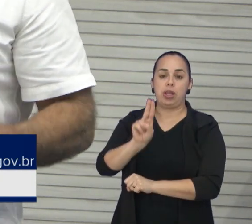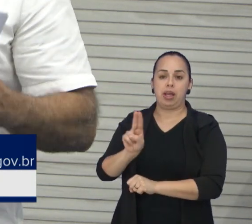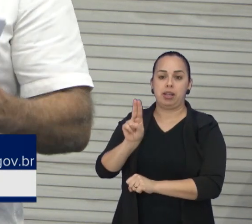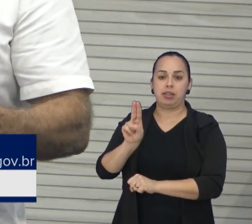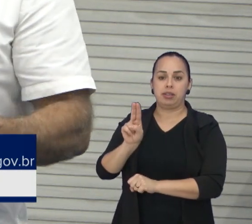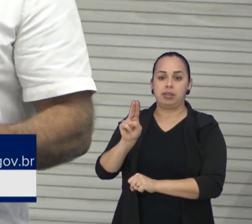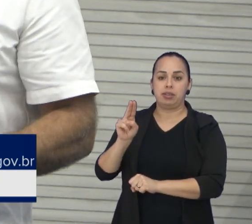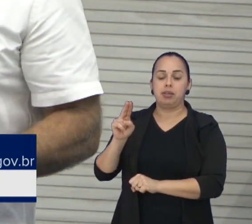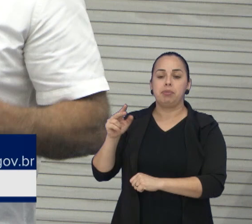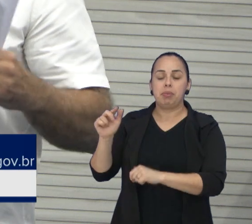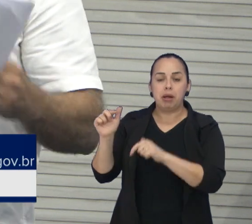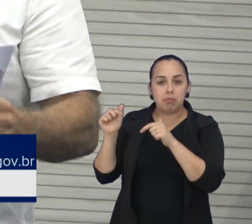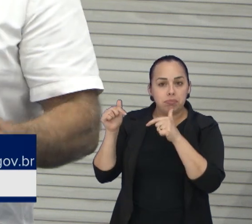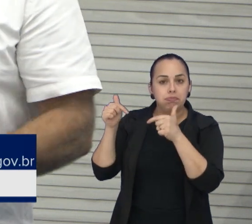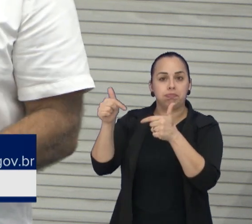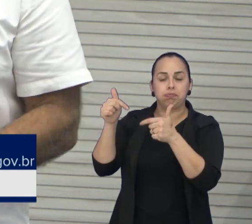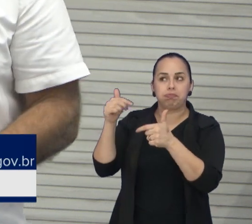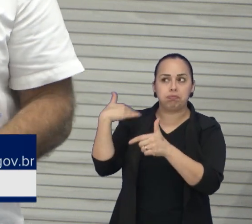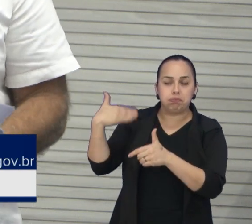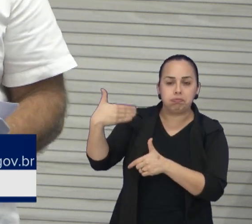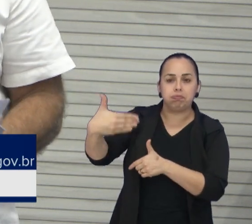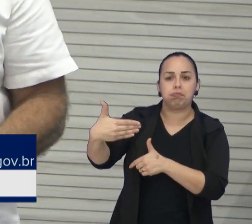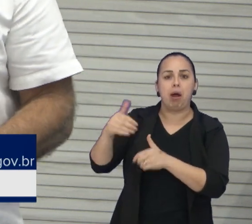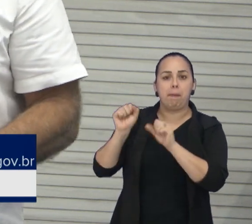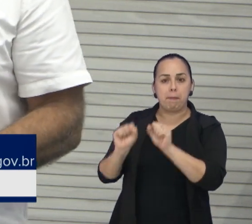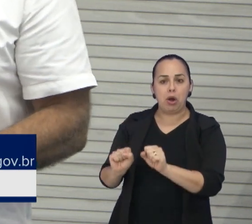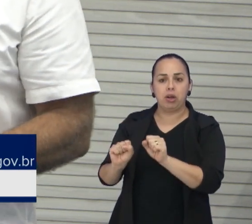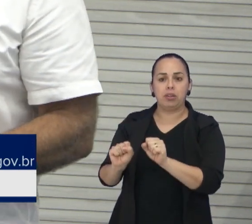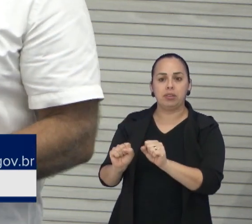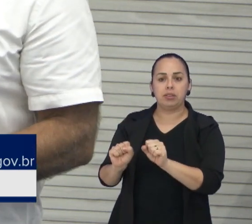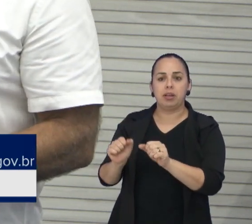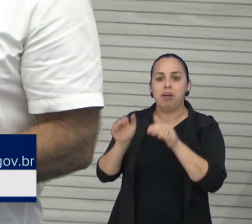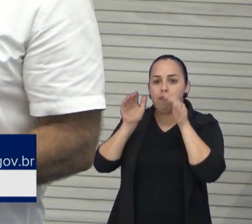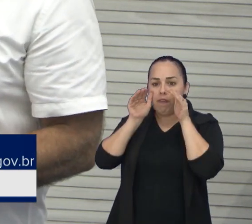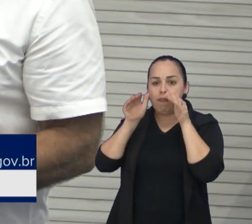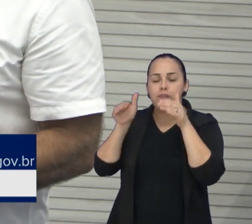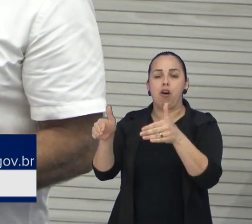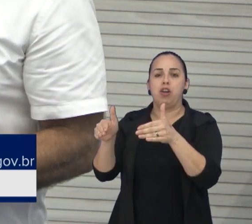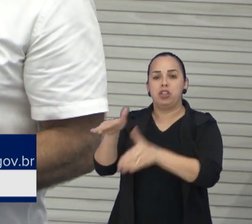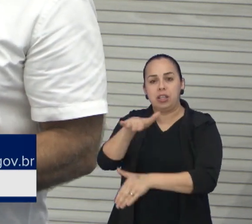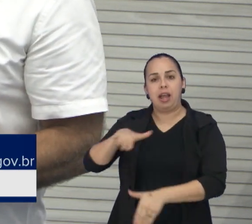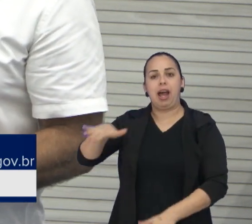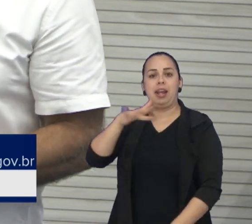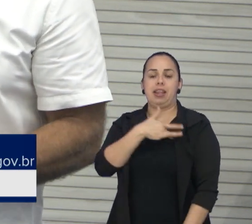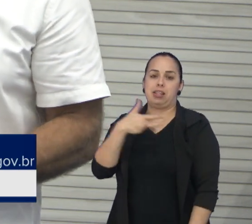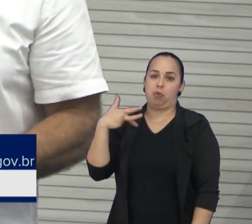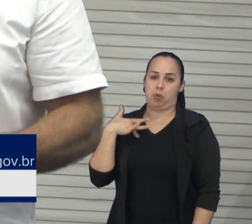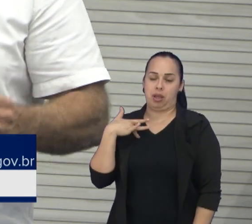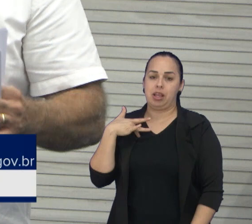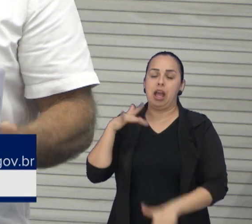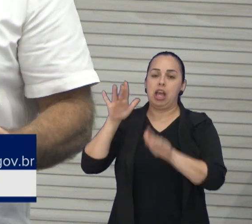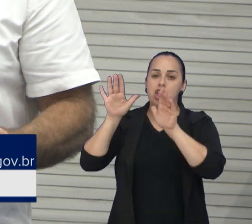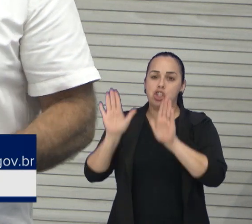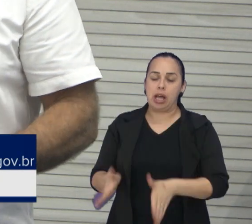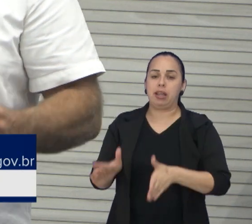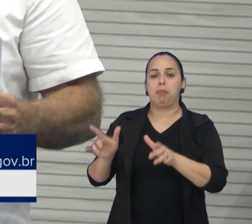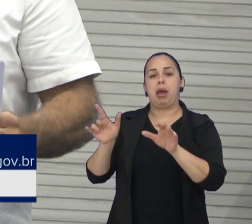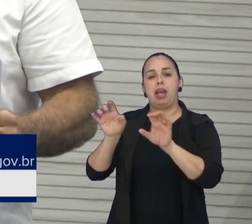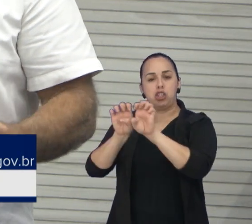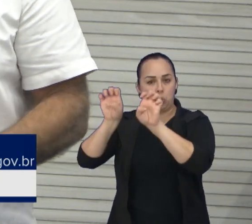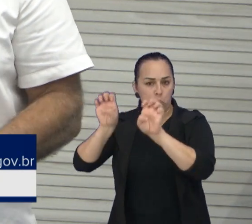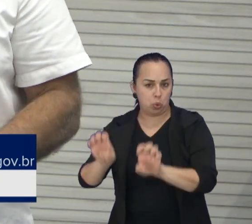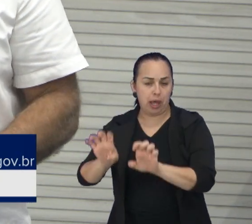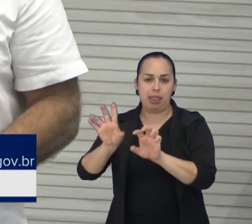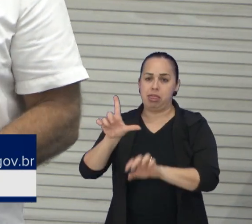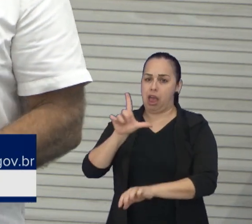as próximas ações, as próximas prestações de serviço, seja exclusivamente da área da saúde. Aquela é uma área que já tem uma estrutura, está muito